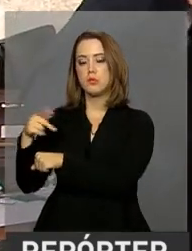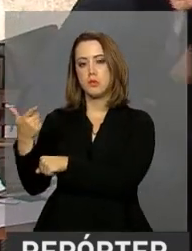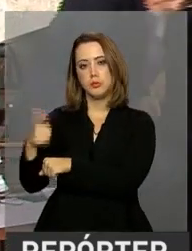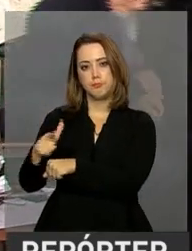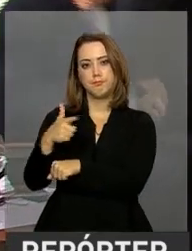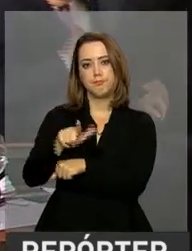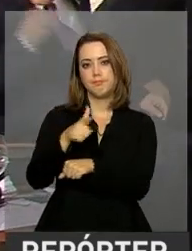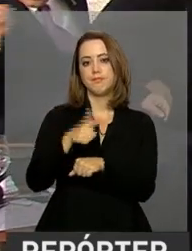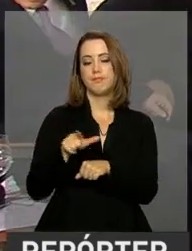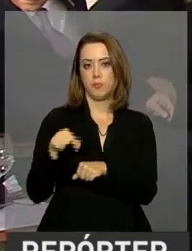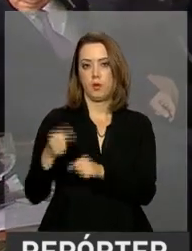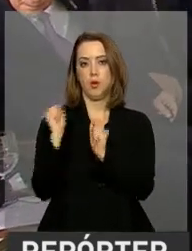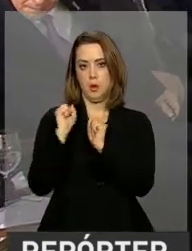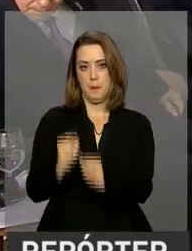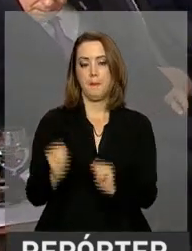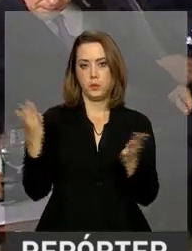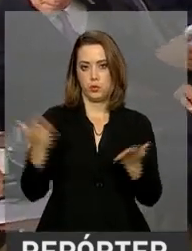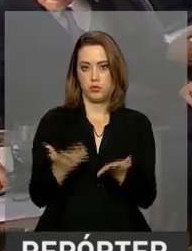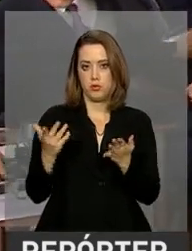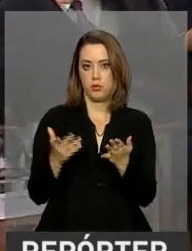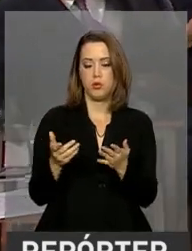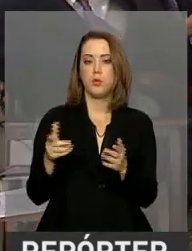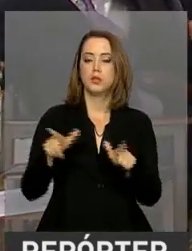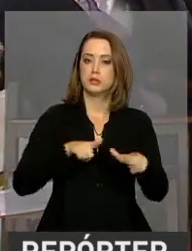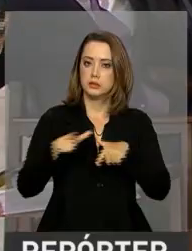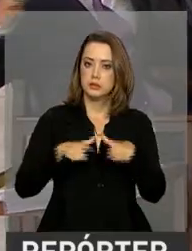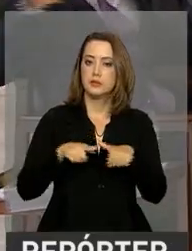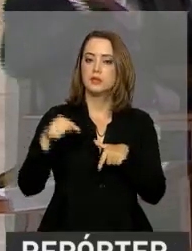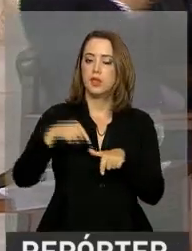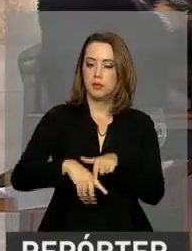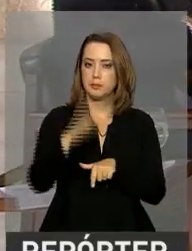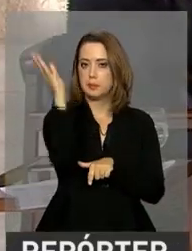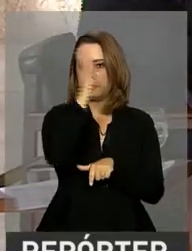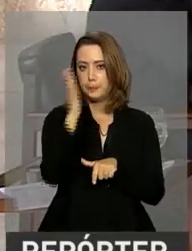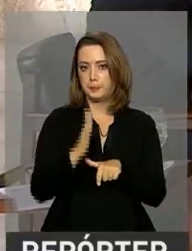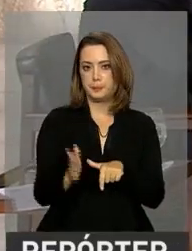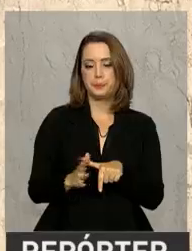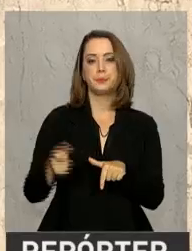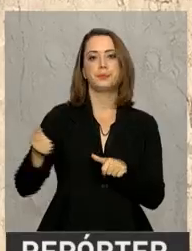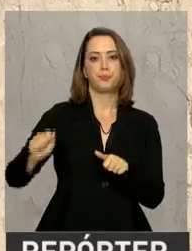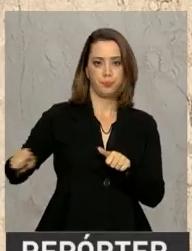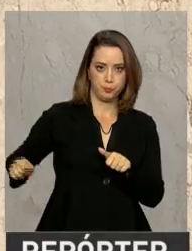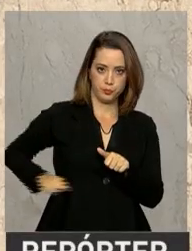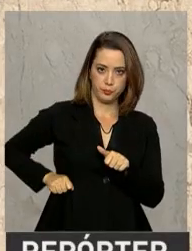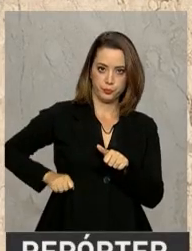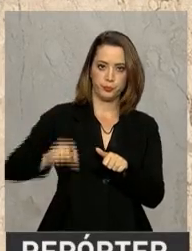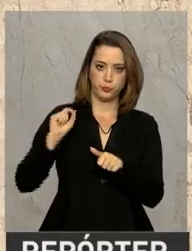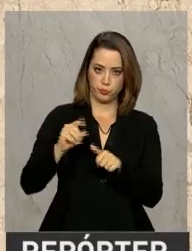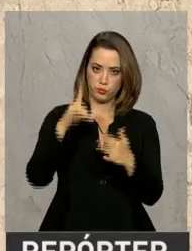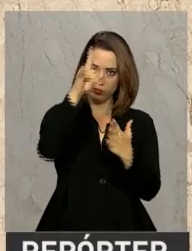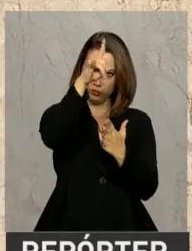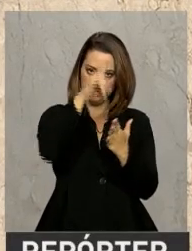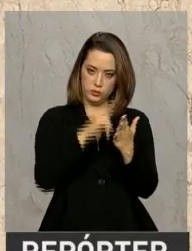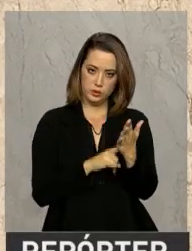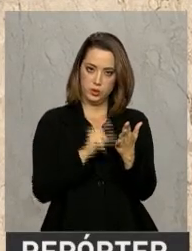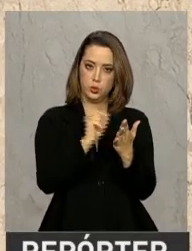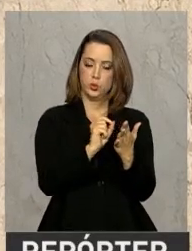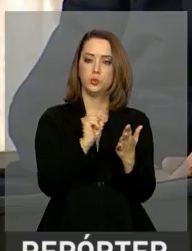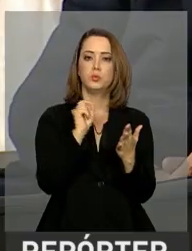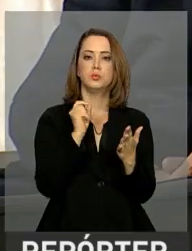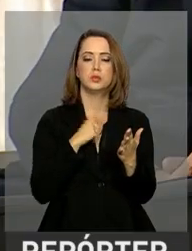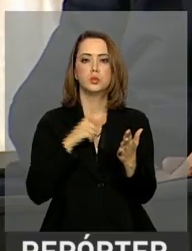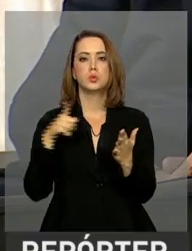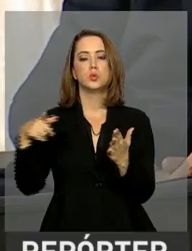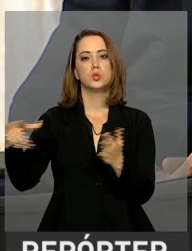de agora podem trabalhar oficialmente no país. Essas cartas credenciais são documentos onde os chefes de Estado